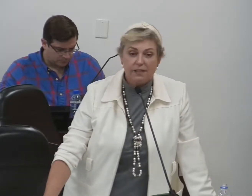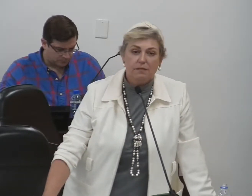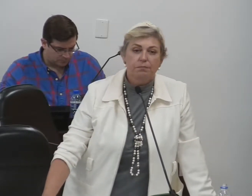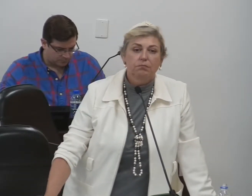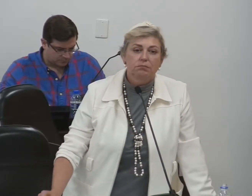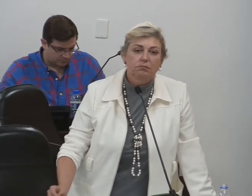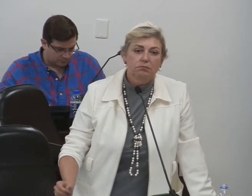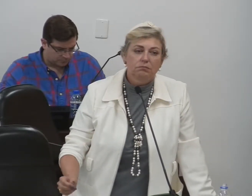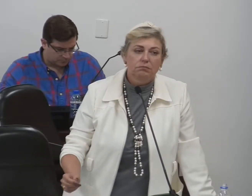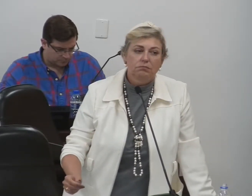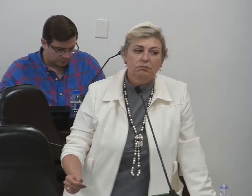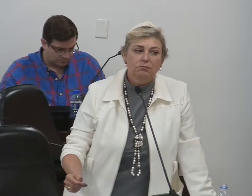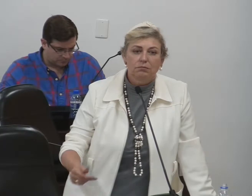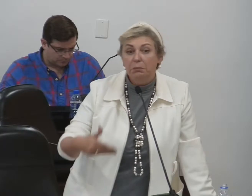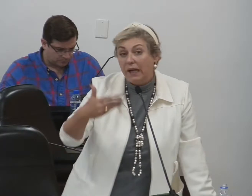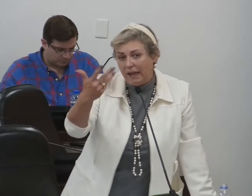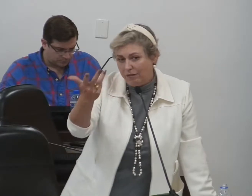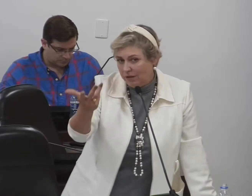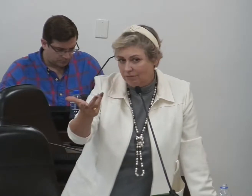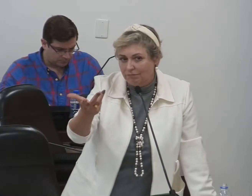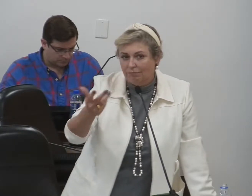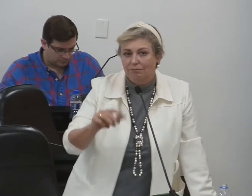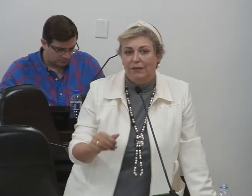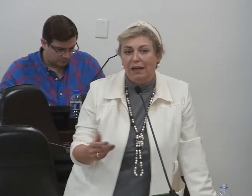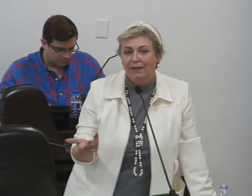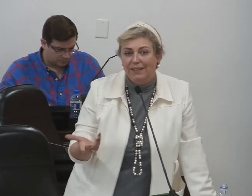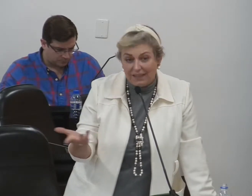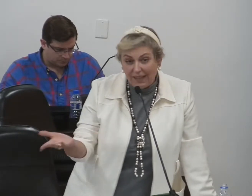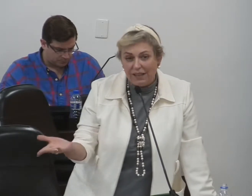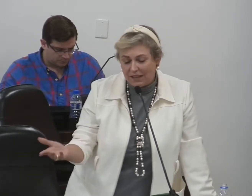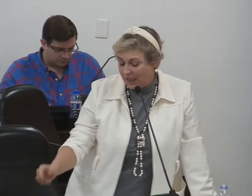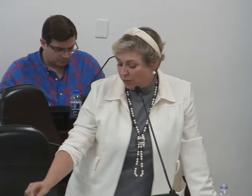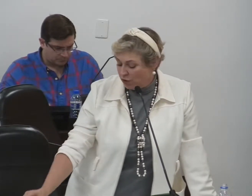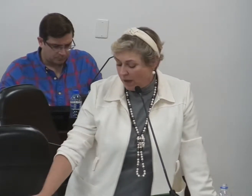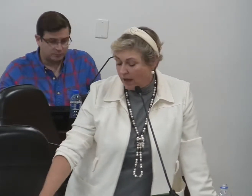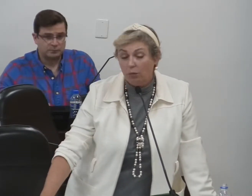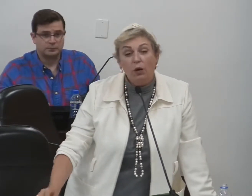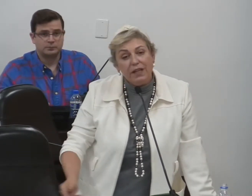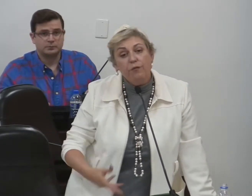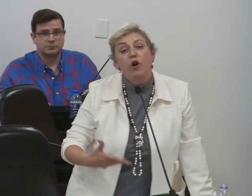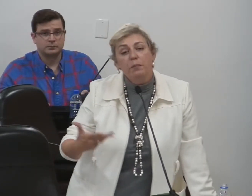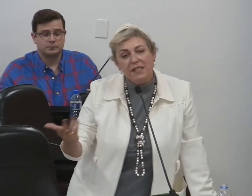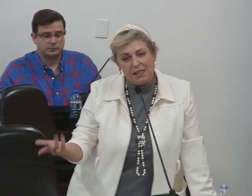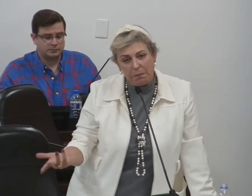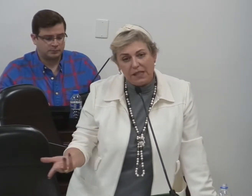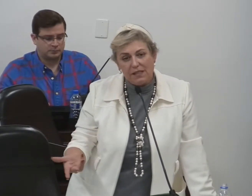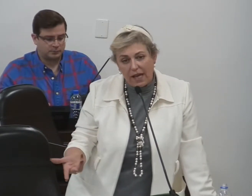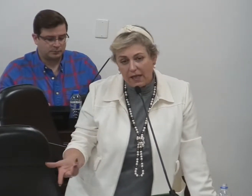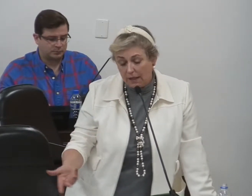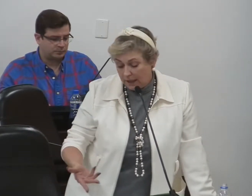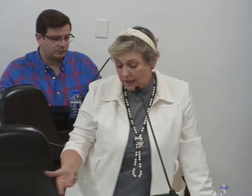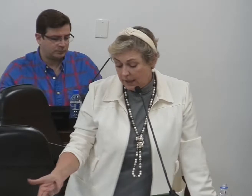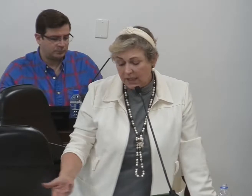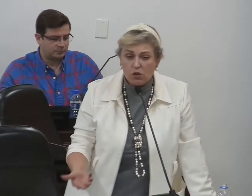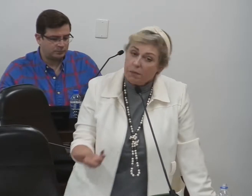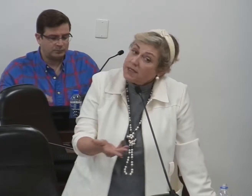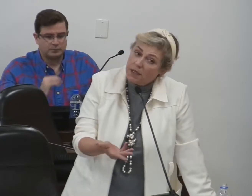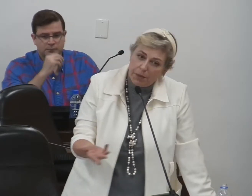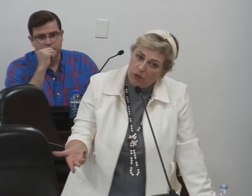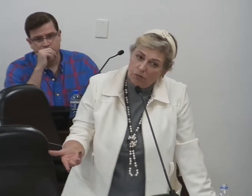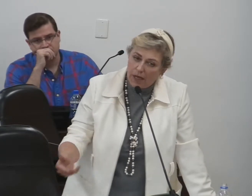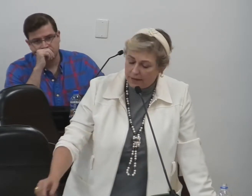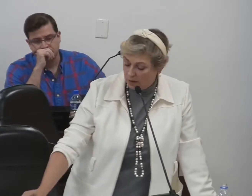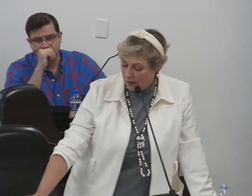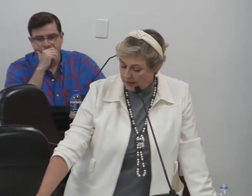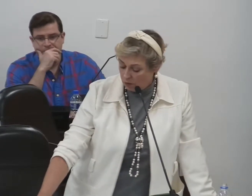talvez em breve teremos uma outra forma de se pensar isso, mas